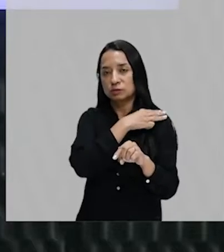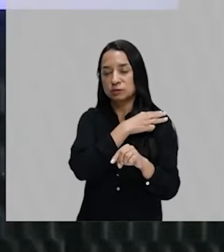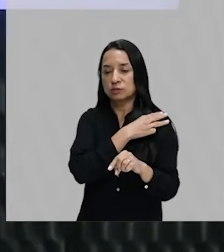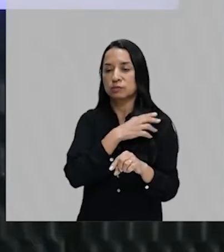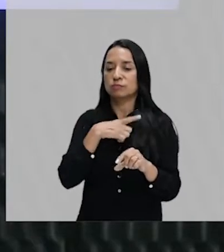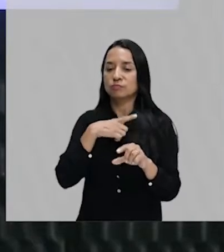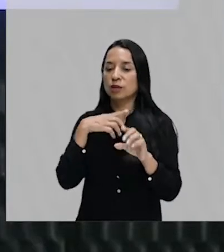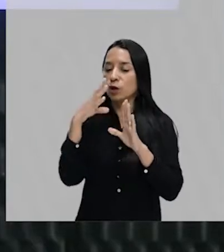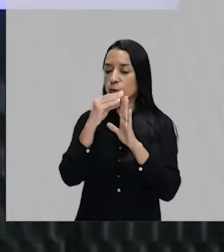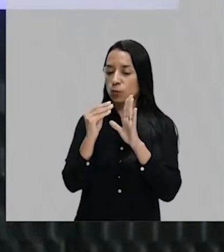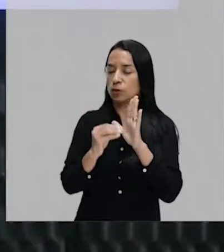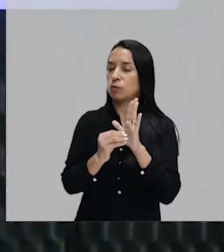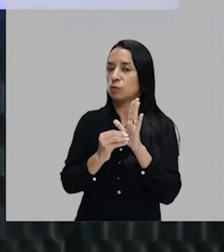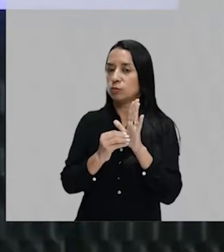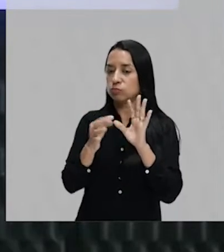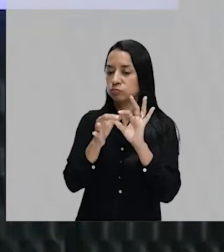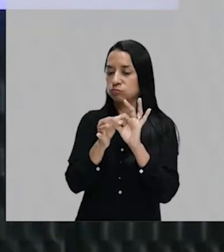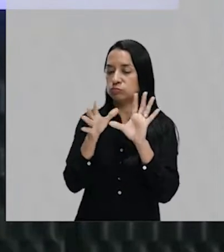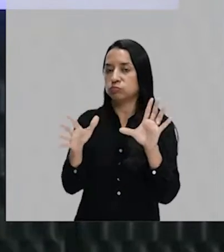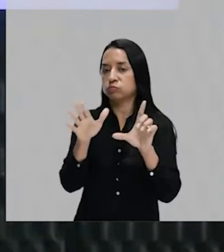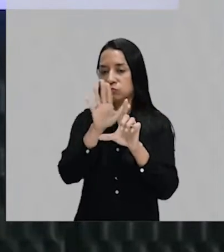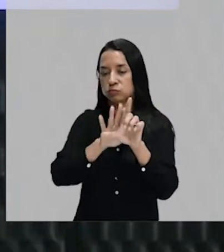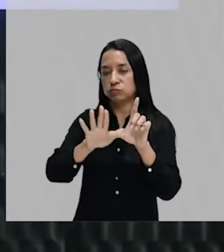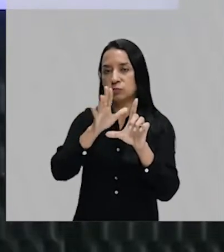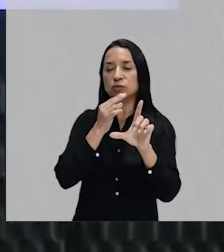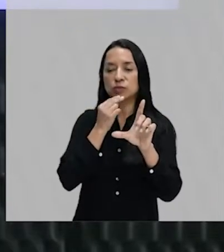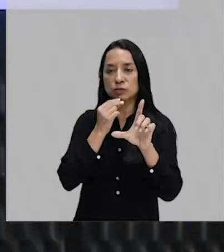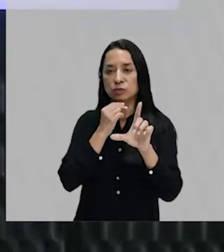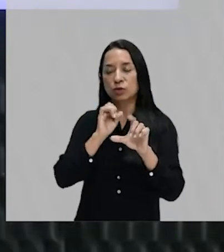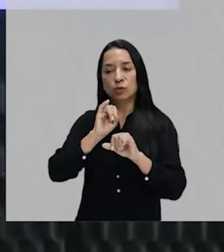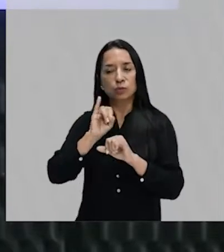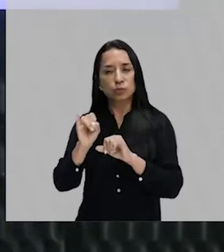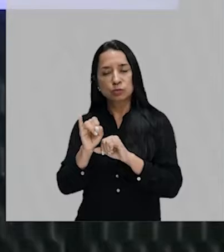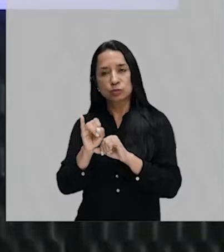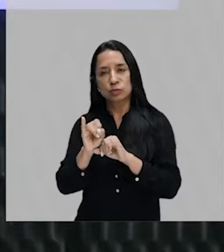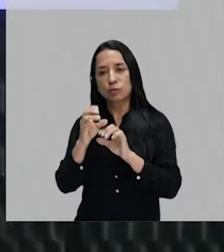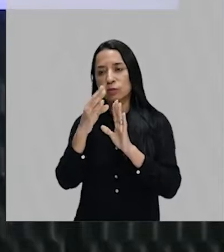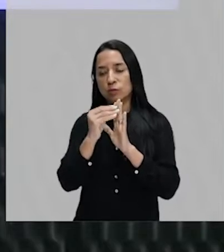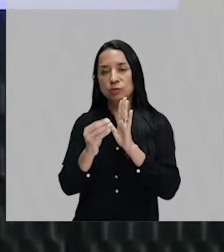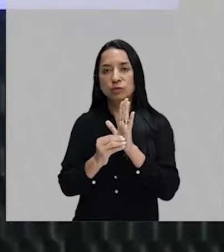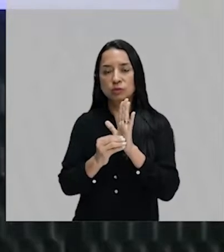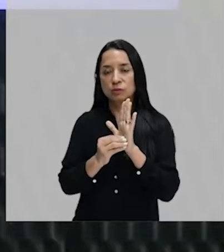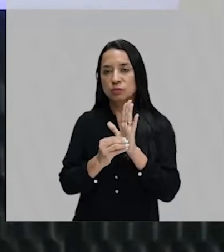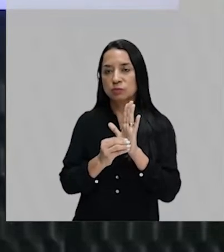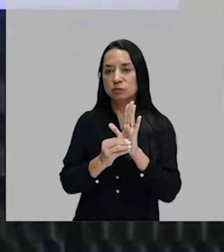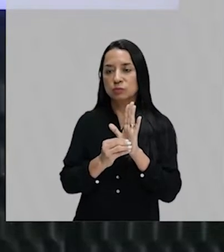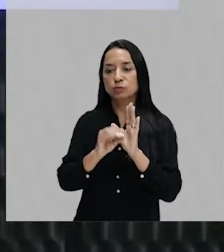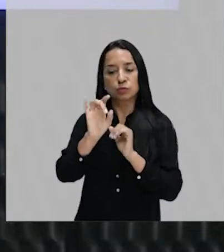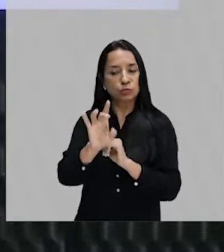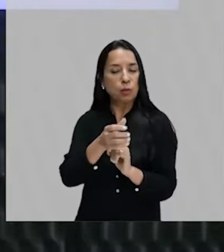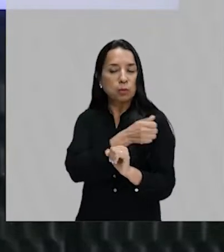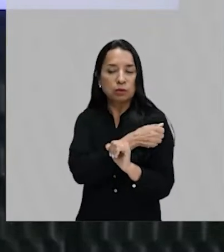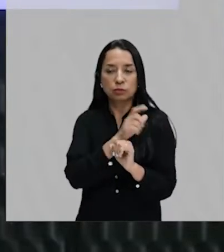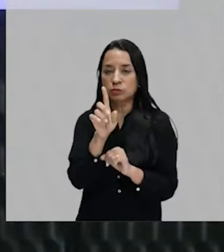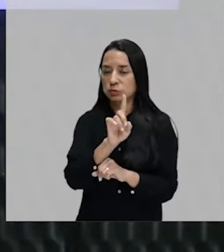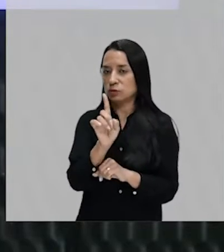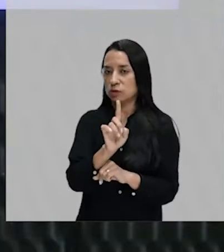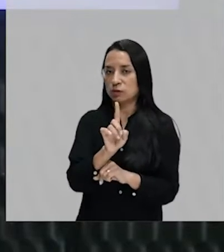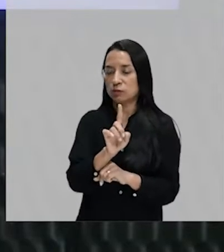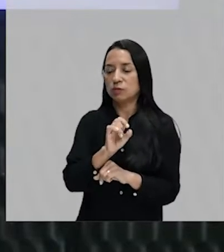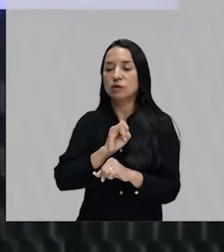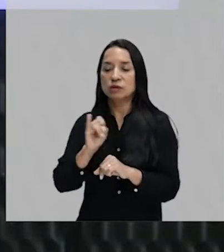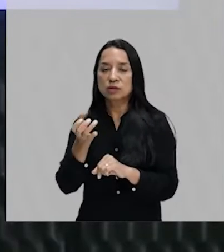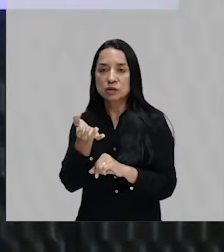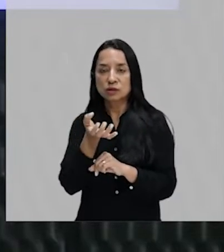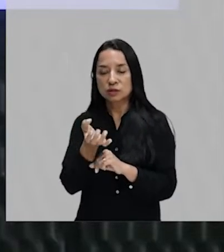série tá e Óbvio eu não tô falando aqui na de conteúdo disponível somente para os alunos se você quer aprofundar os seus estudos ou